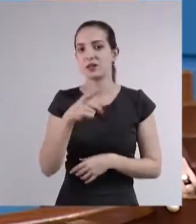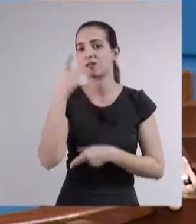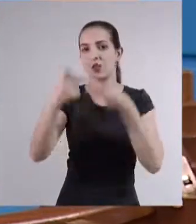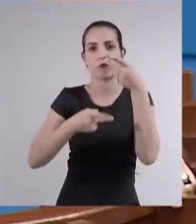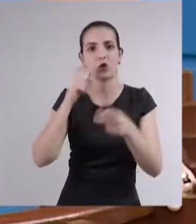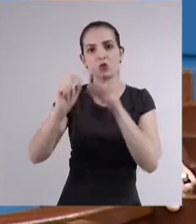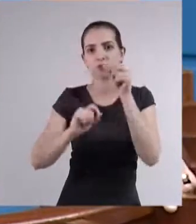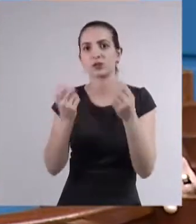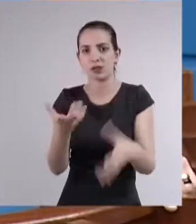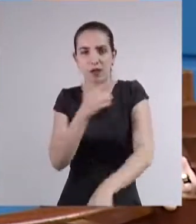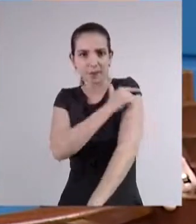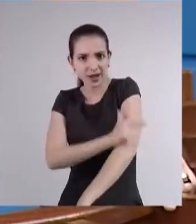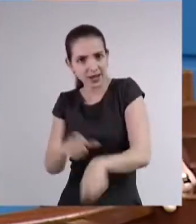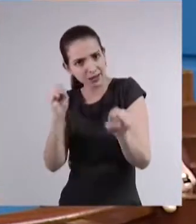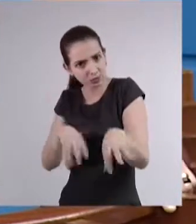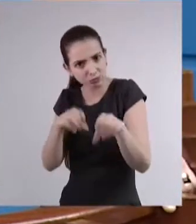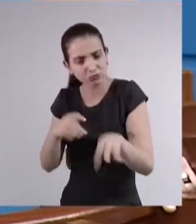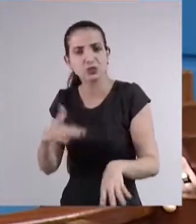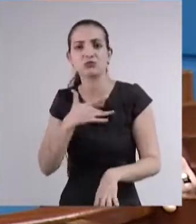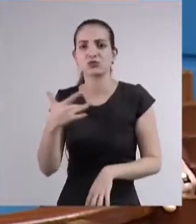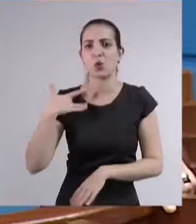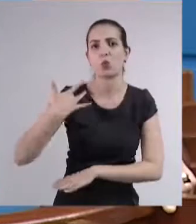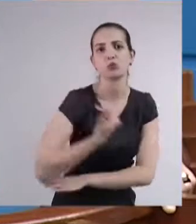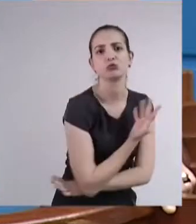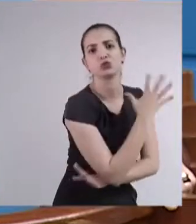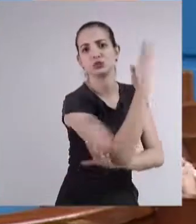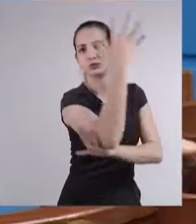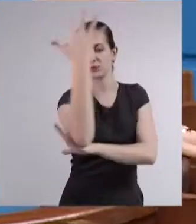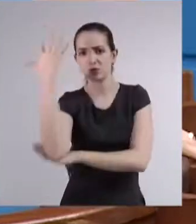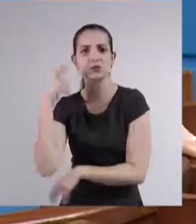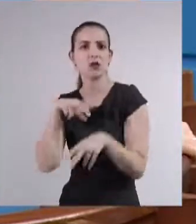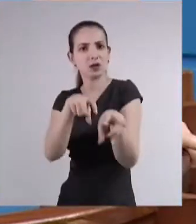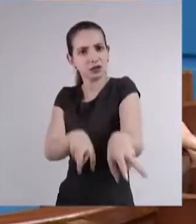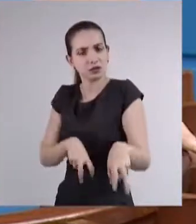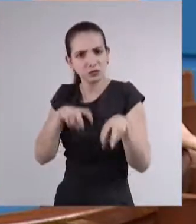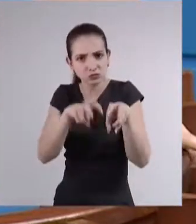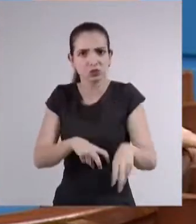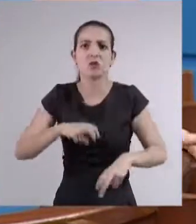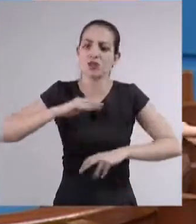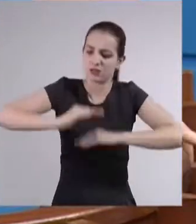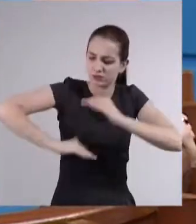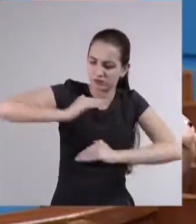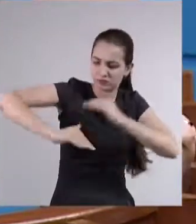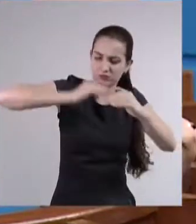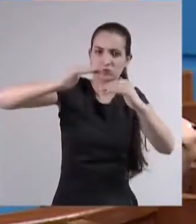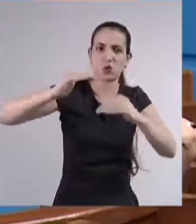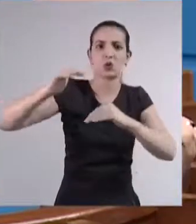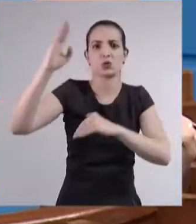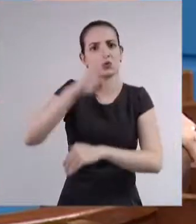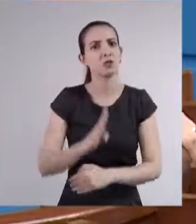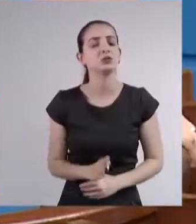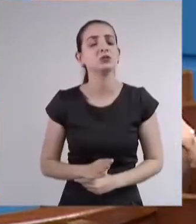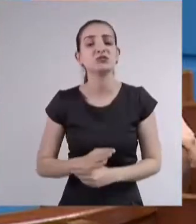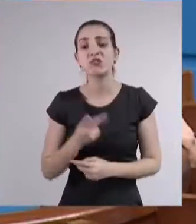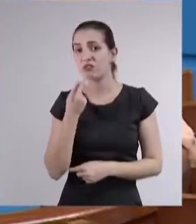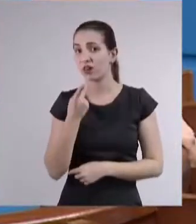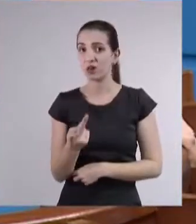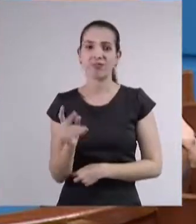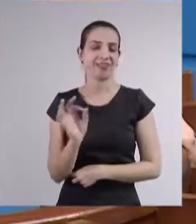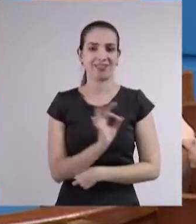para a educação, para a saúde, para o meio ambiente, para a agricultura, para o desenvolvimento do país. Ele não falou